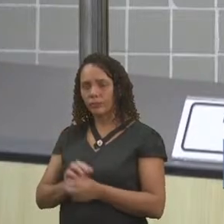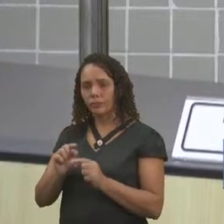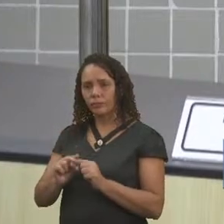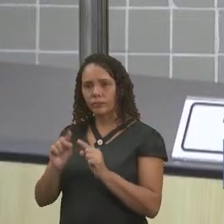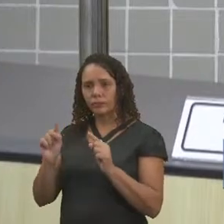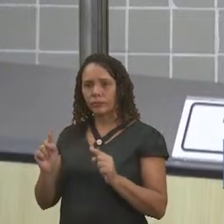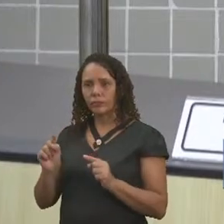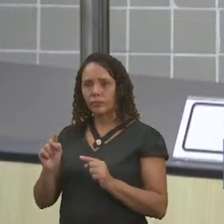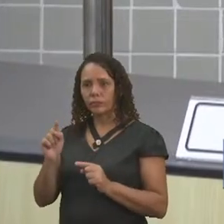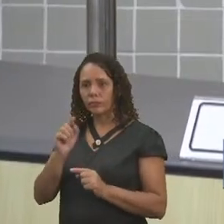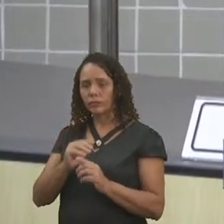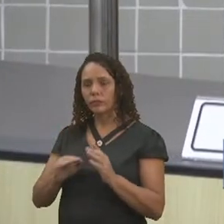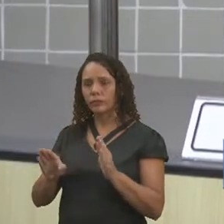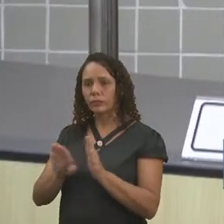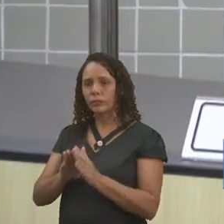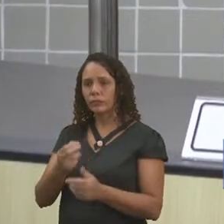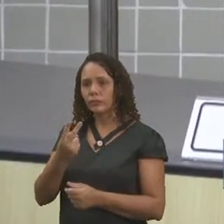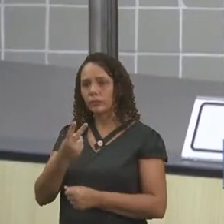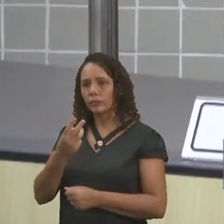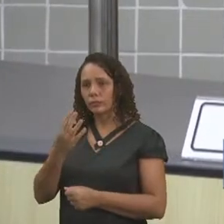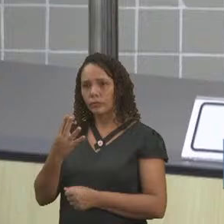porém chegou a